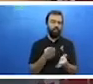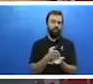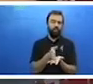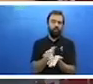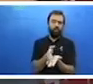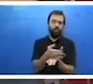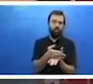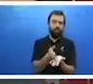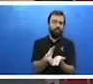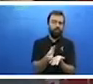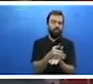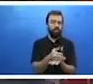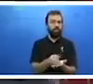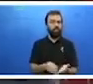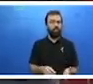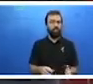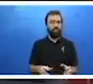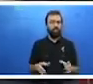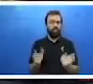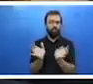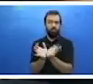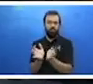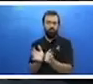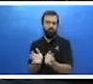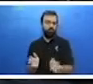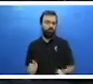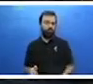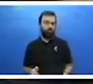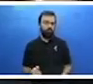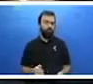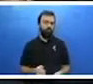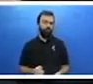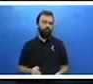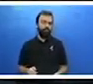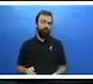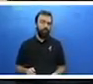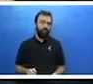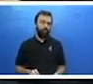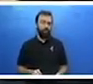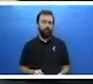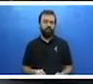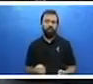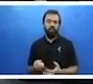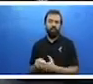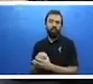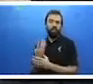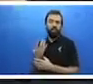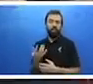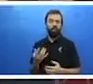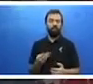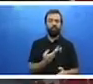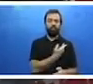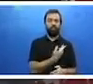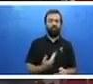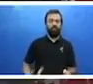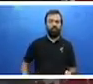iniciais. IBGE. Esse IBGE ele foi criado pelo governo federal